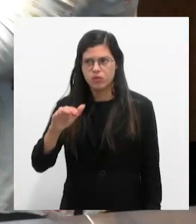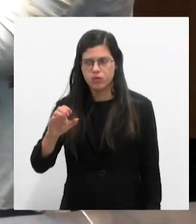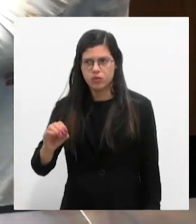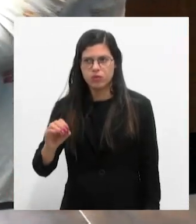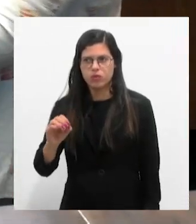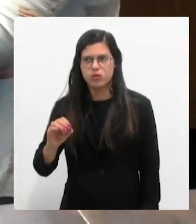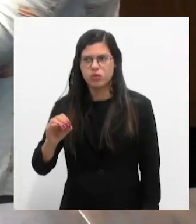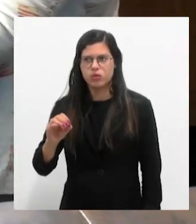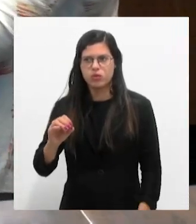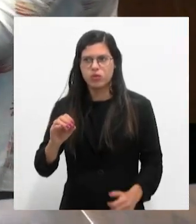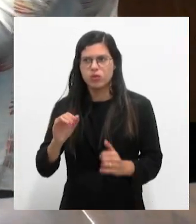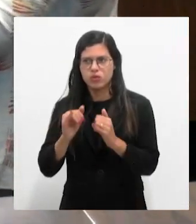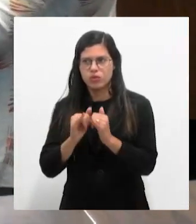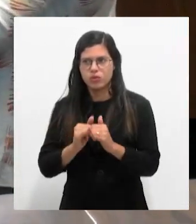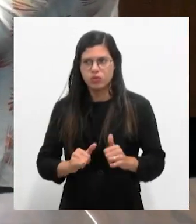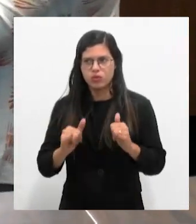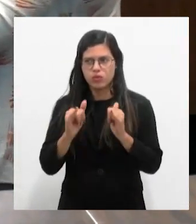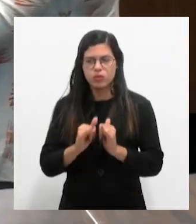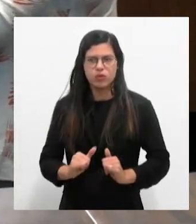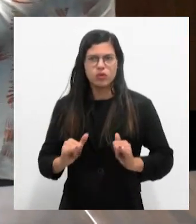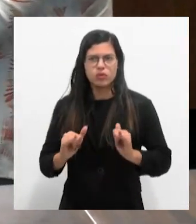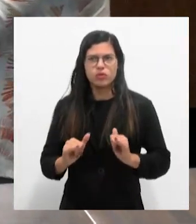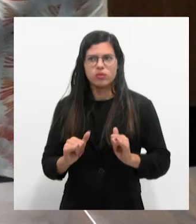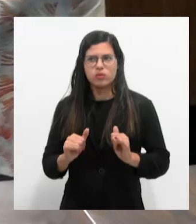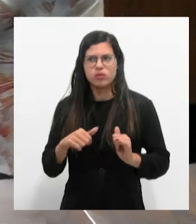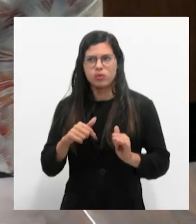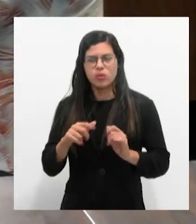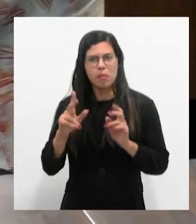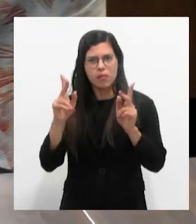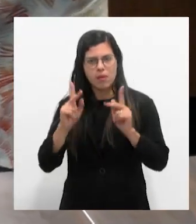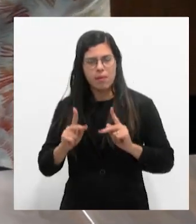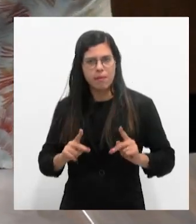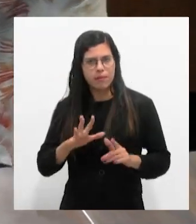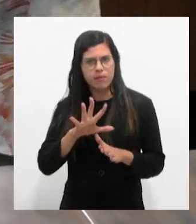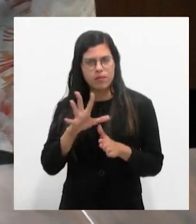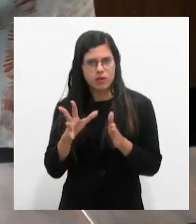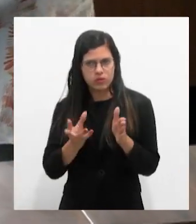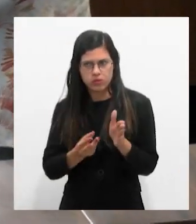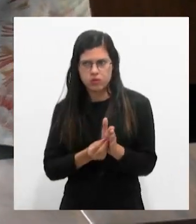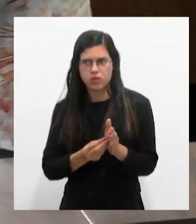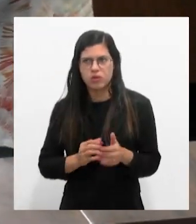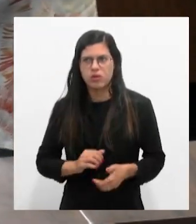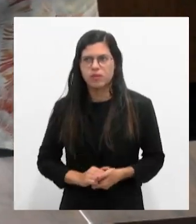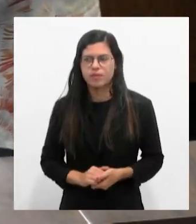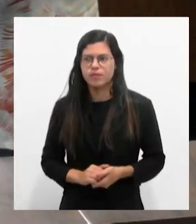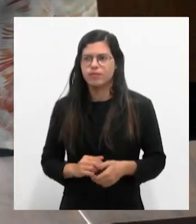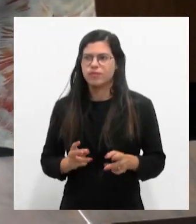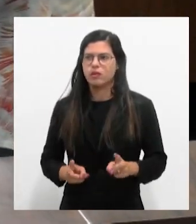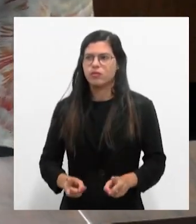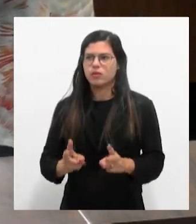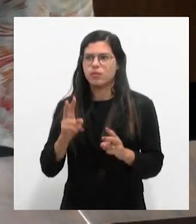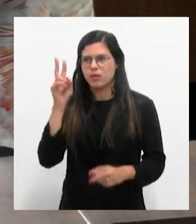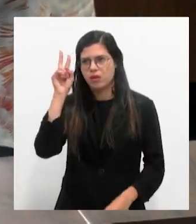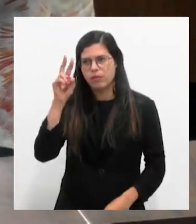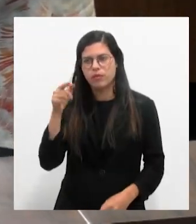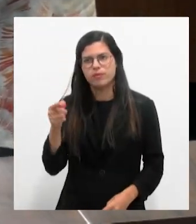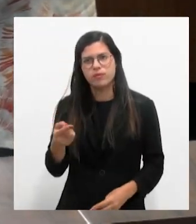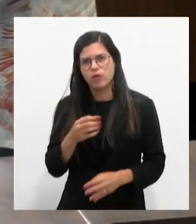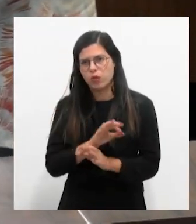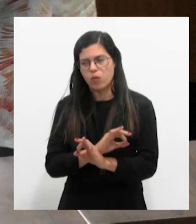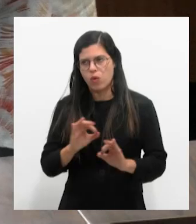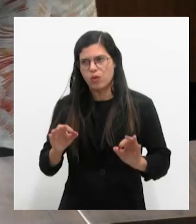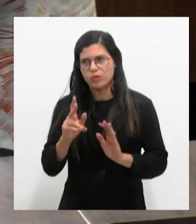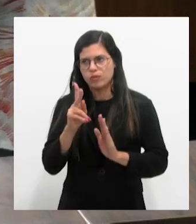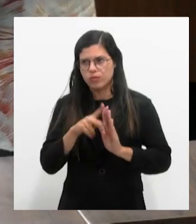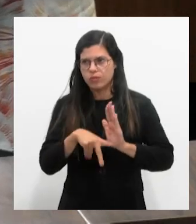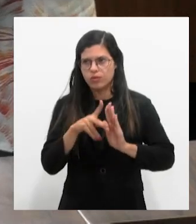uma trégua ecológica da Amazônia, né? E eu sempre lembro dele. Então, Vossa Excelência foi feliz,